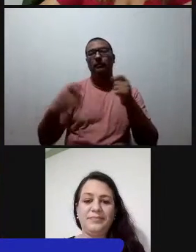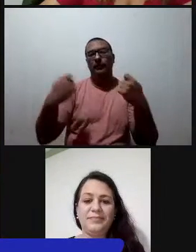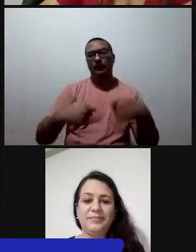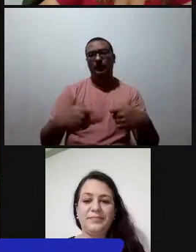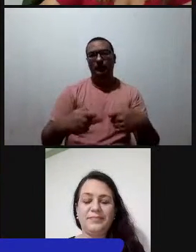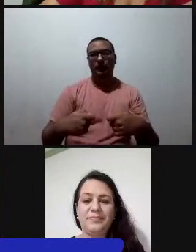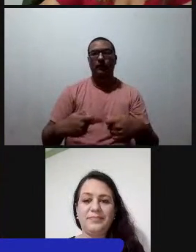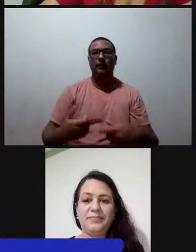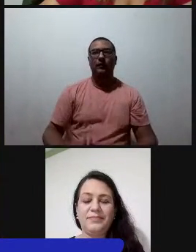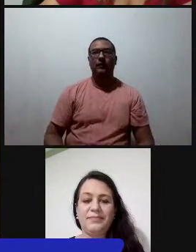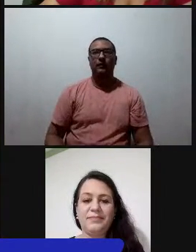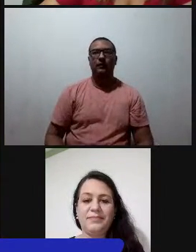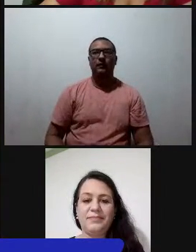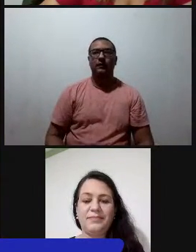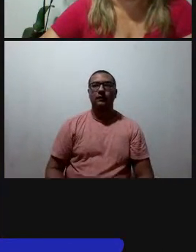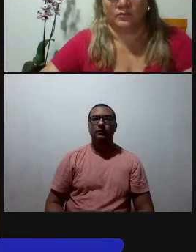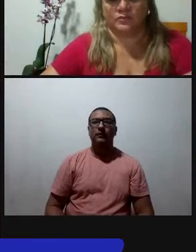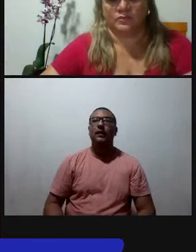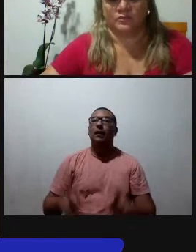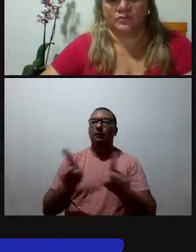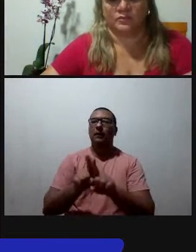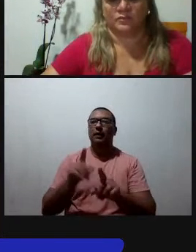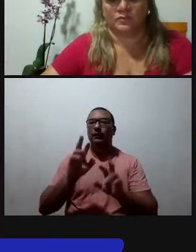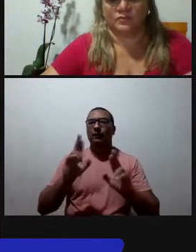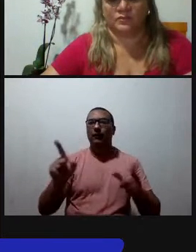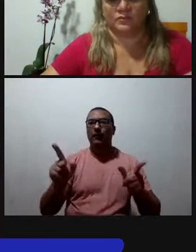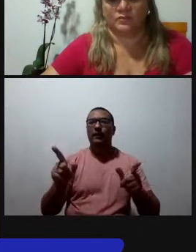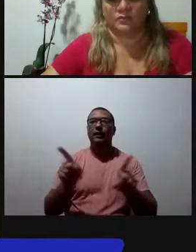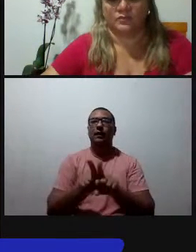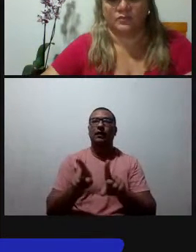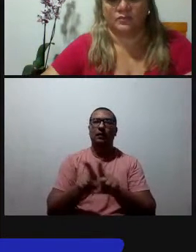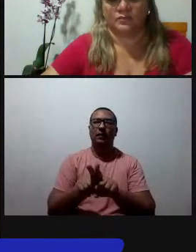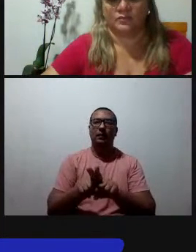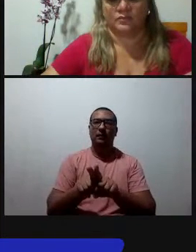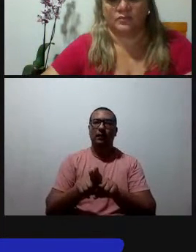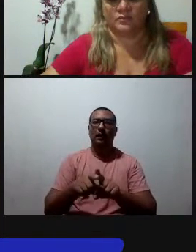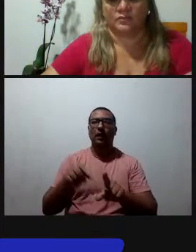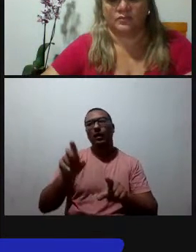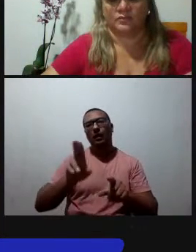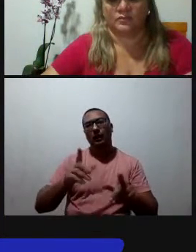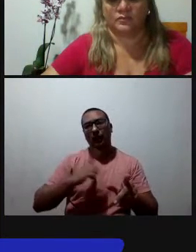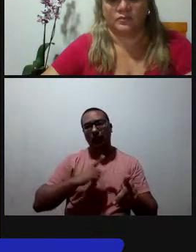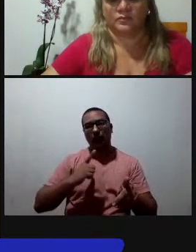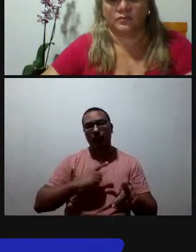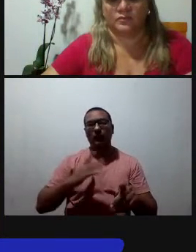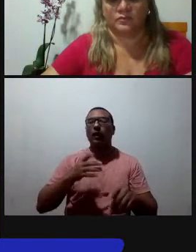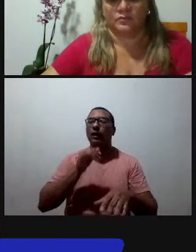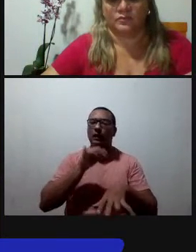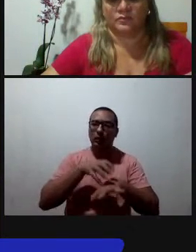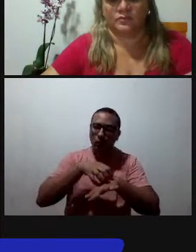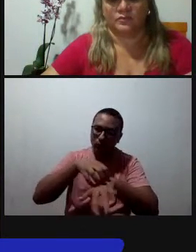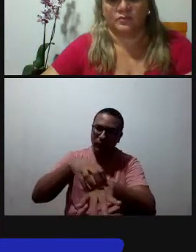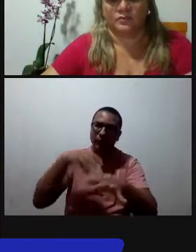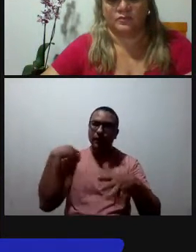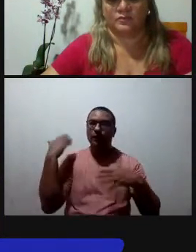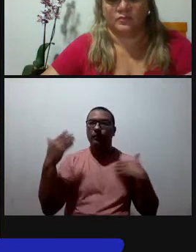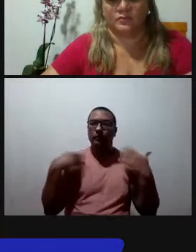um dos diferenciais que nós temos é o que a natureza nos deu, que a gente pode ter um turismo